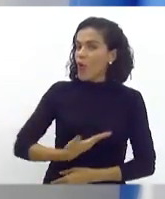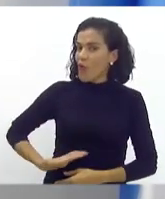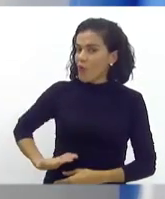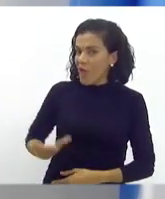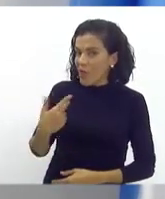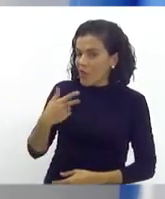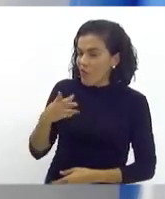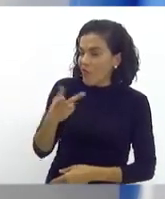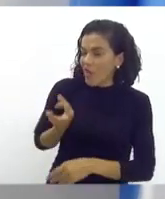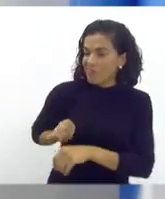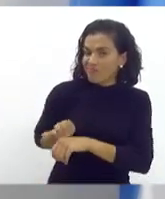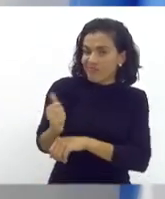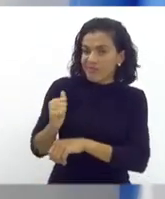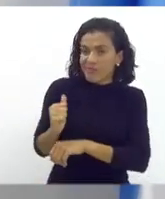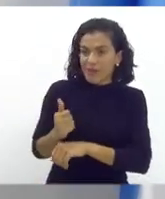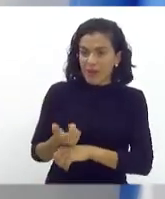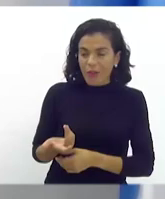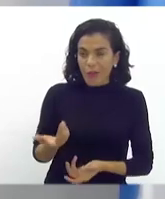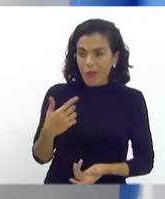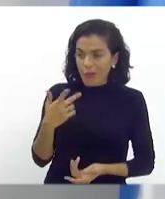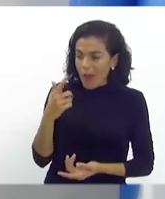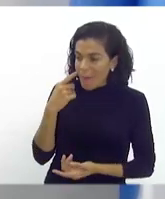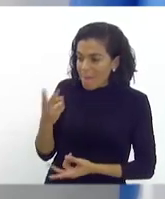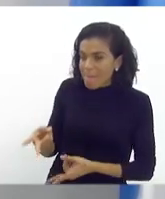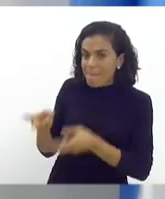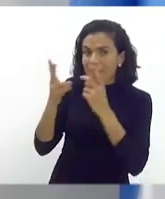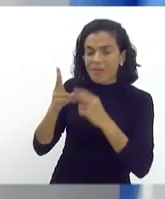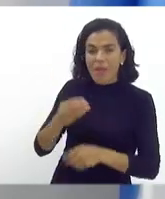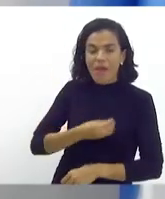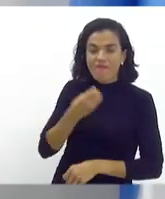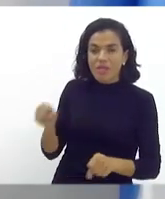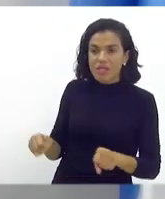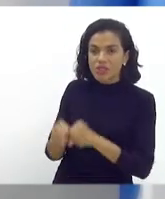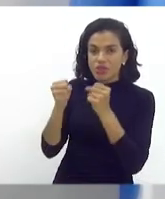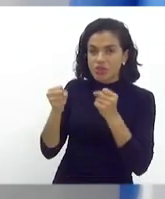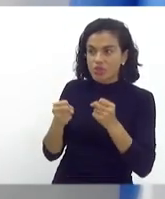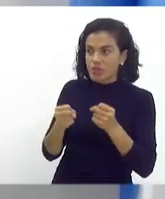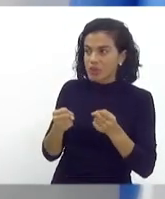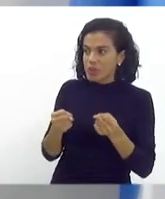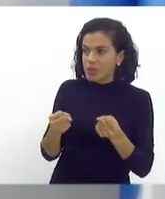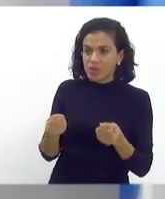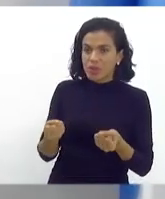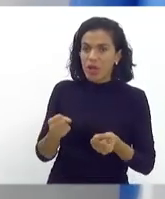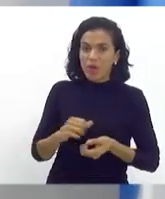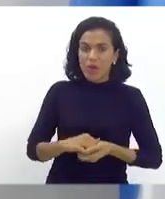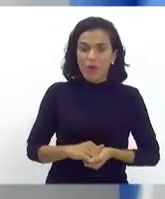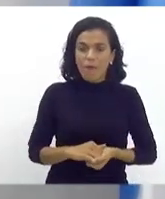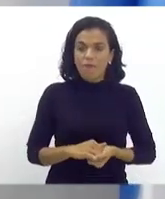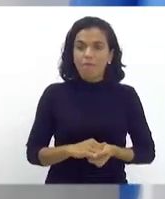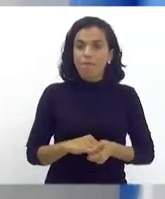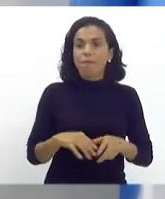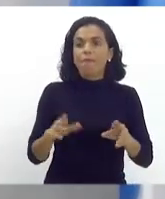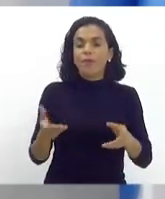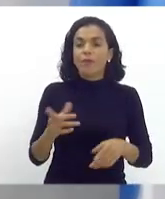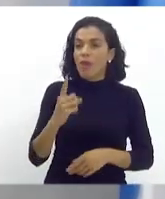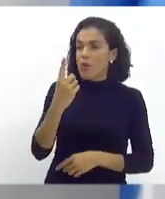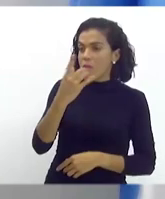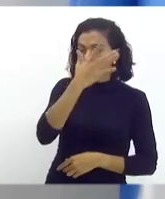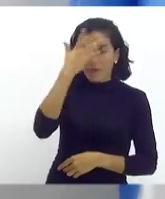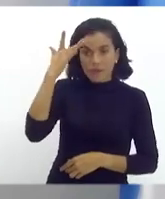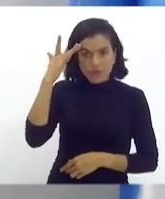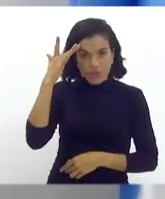a vida destruída dessa pessoa e da sua família é sobre isso então você tem uma pessoa